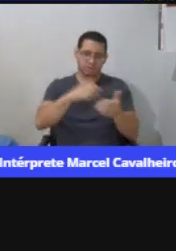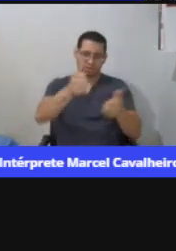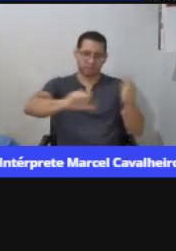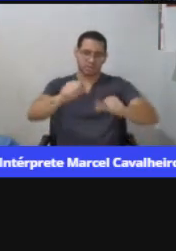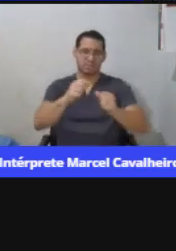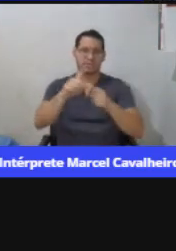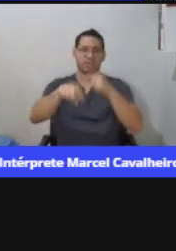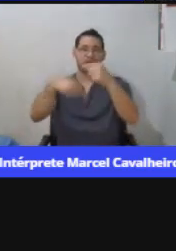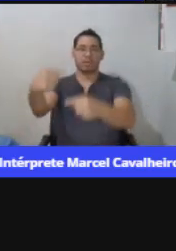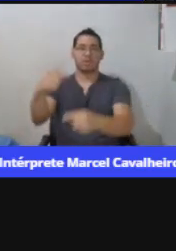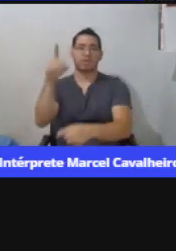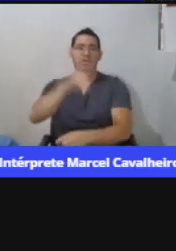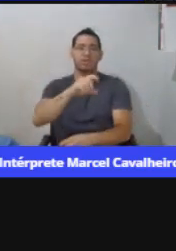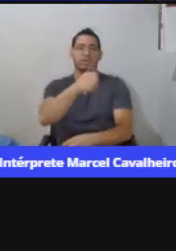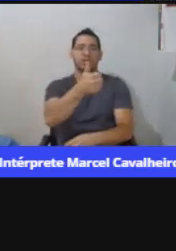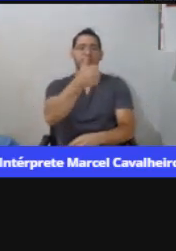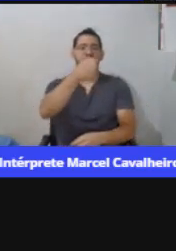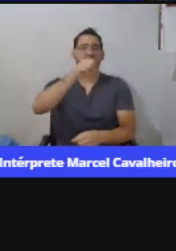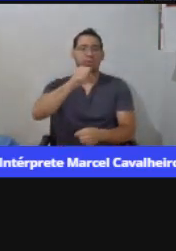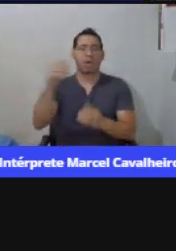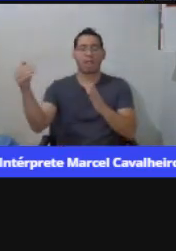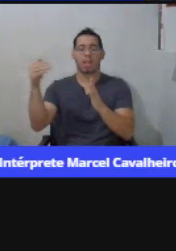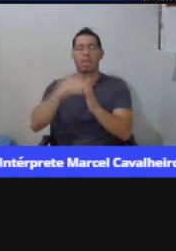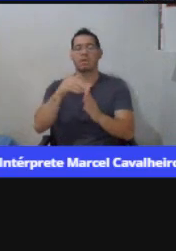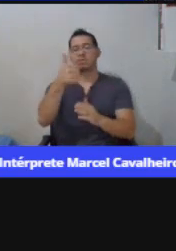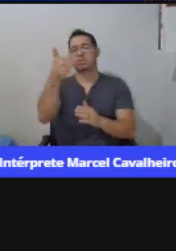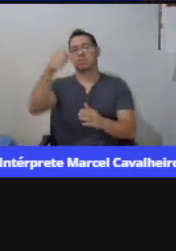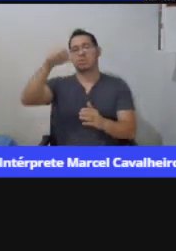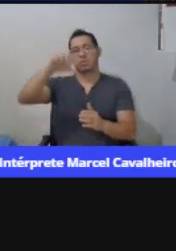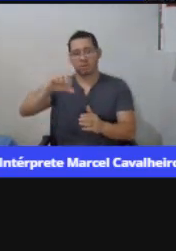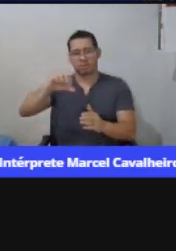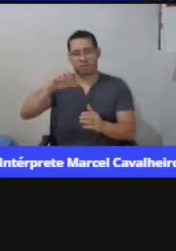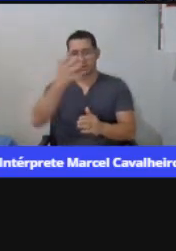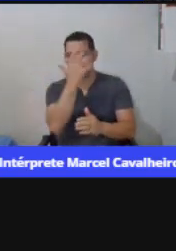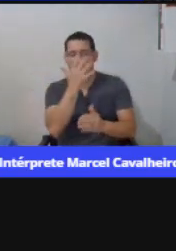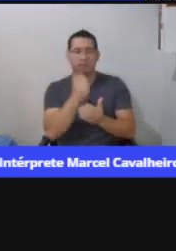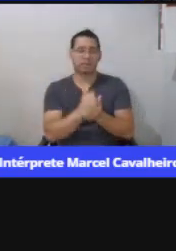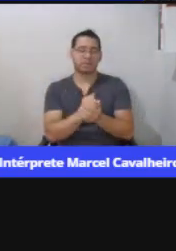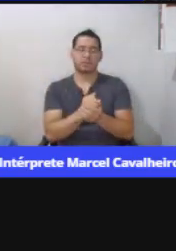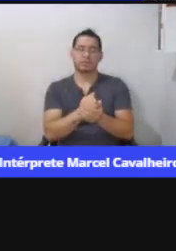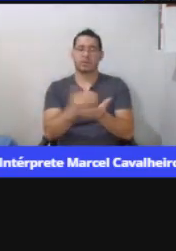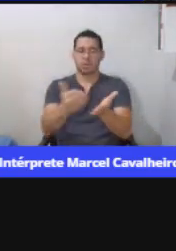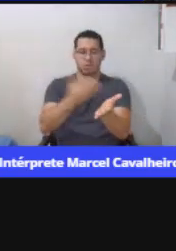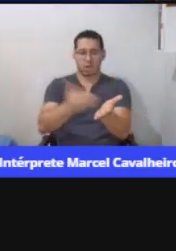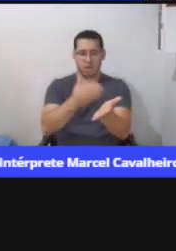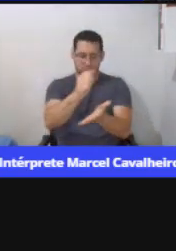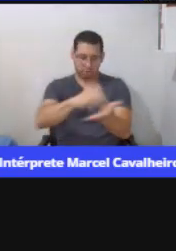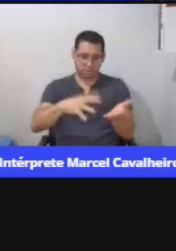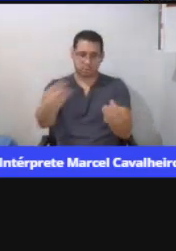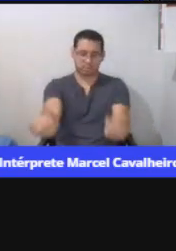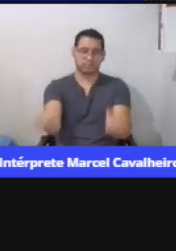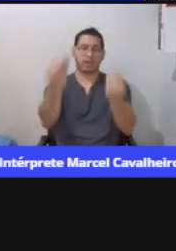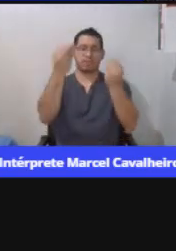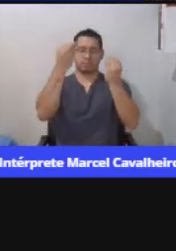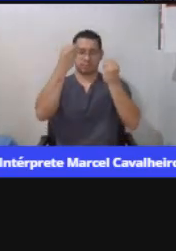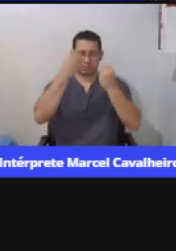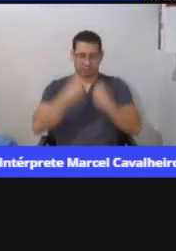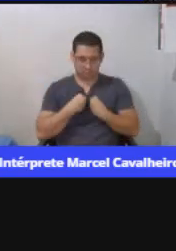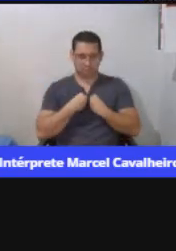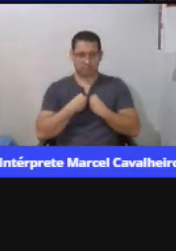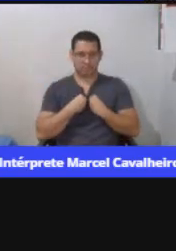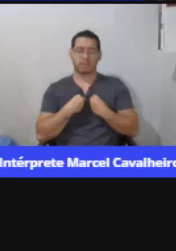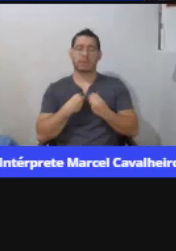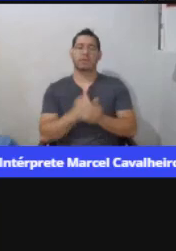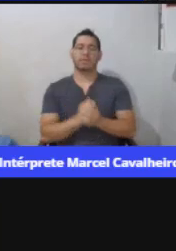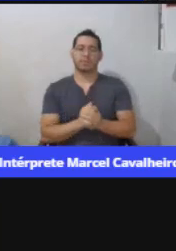fevereiro vai ser o período de recolhimento desses cadernos. Então, volta para a escola, e aí a